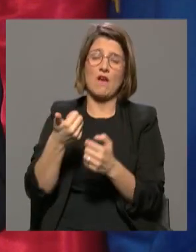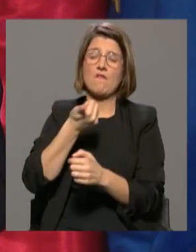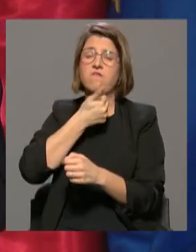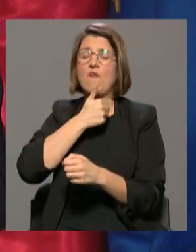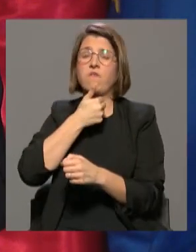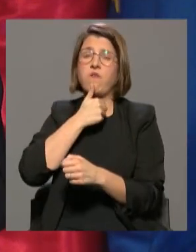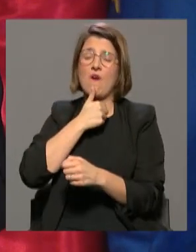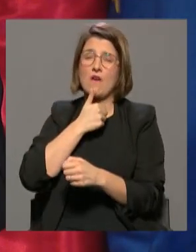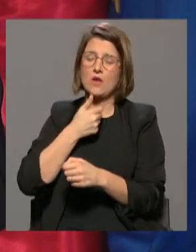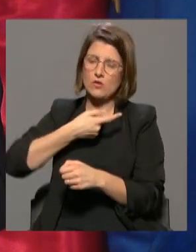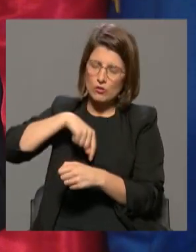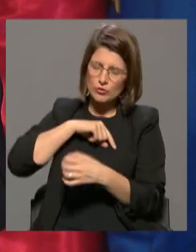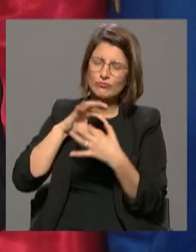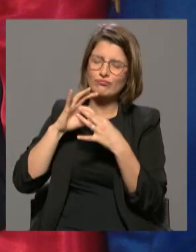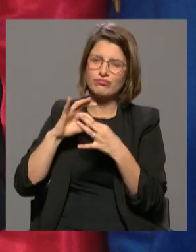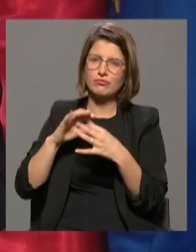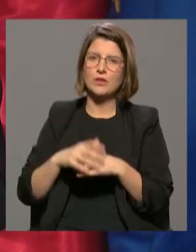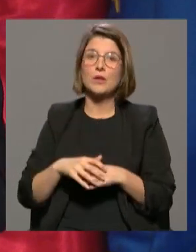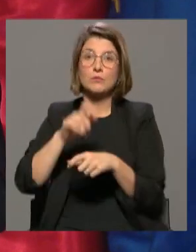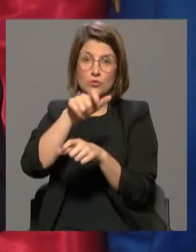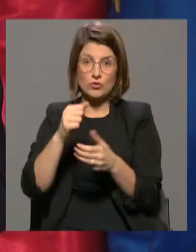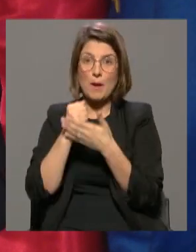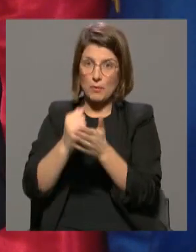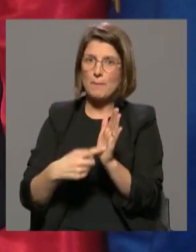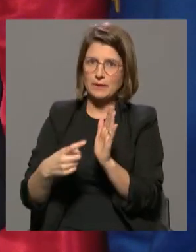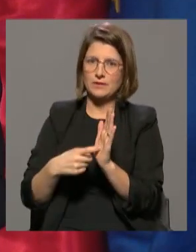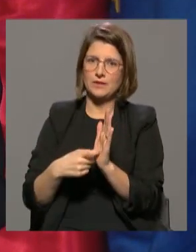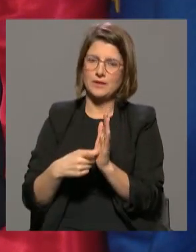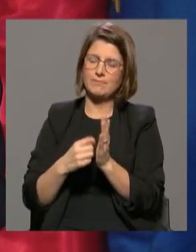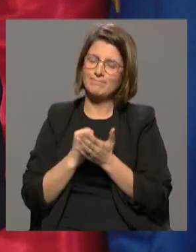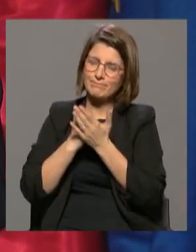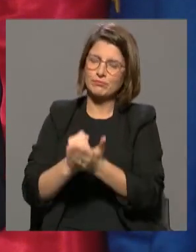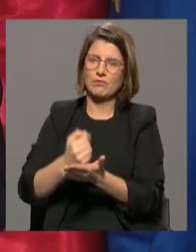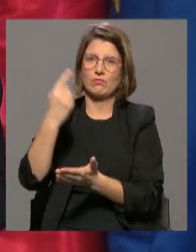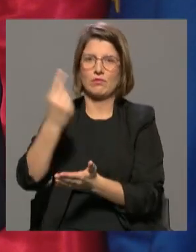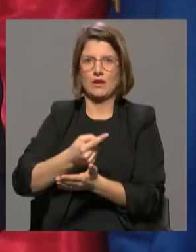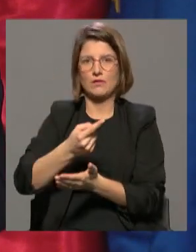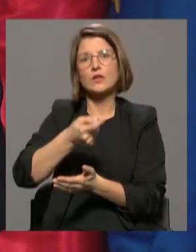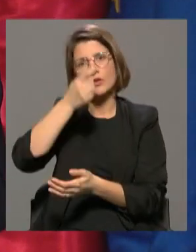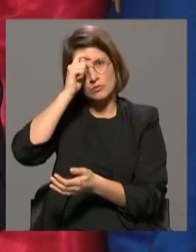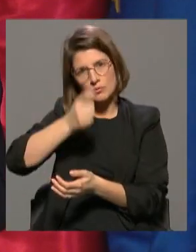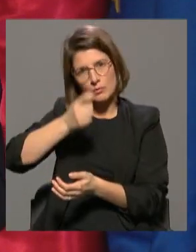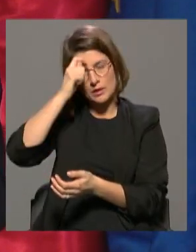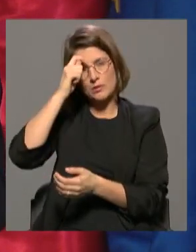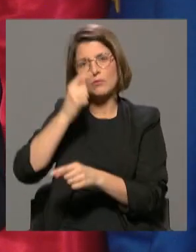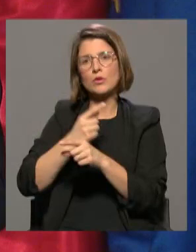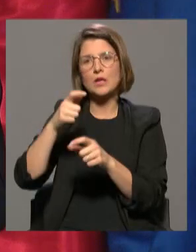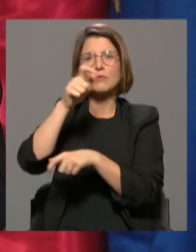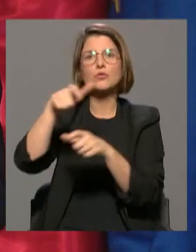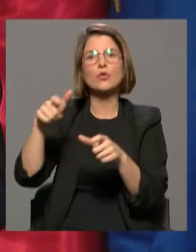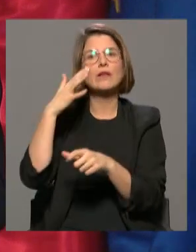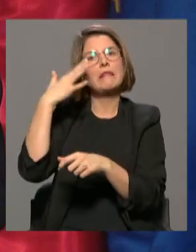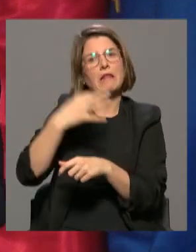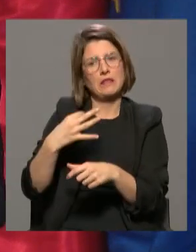solidários com aqueles que precisam do nosso apoio e Honrar aqueles que a missão buscam a paz na Europa